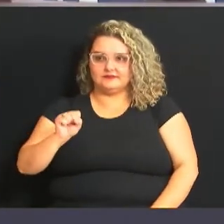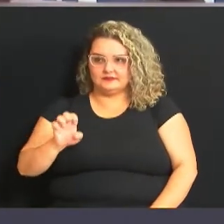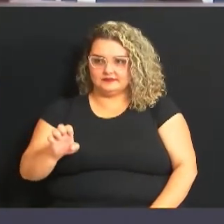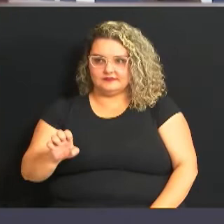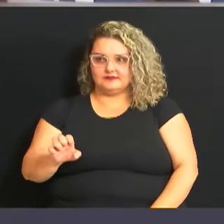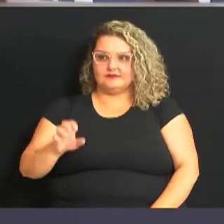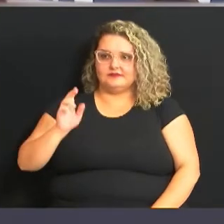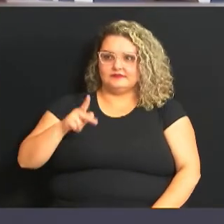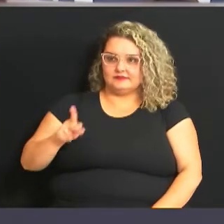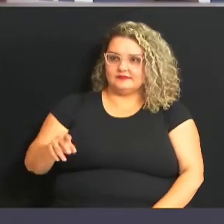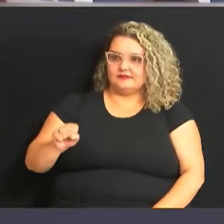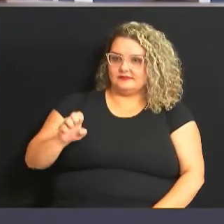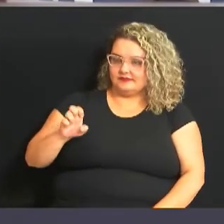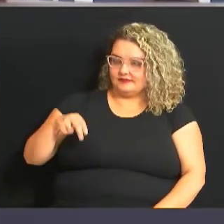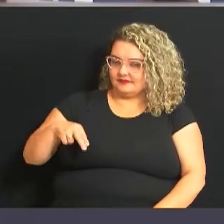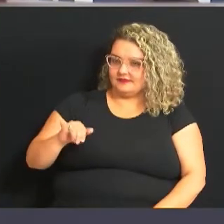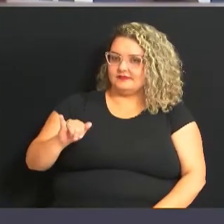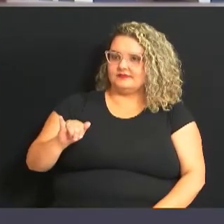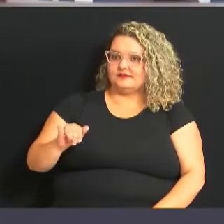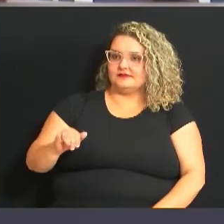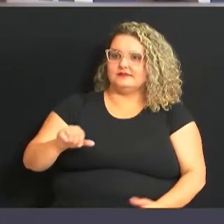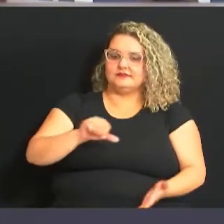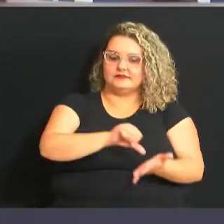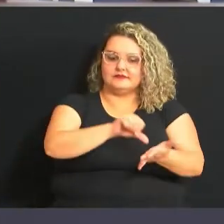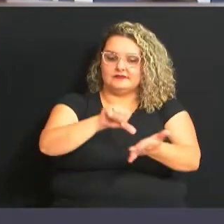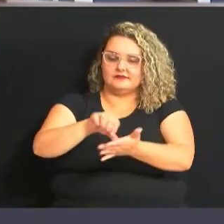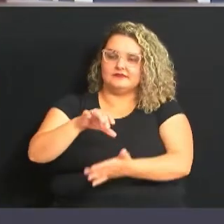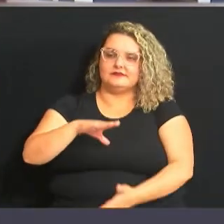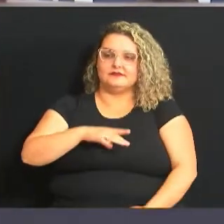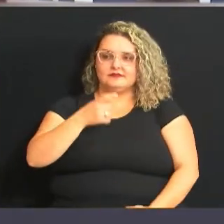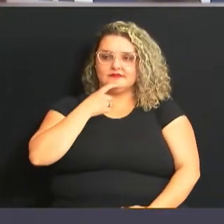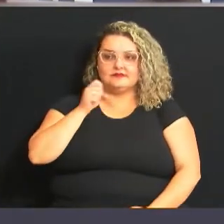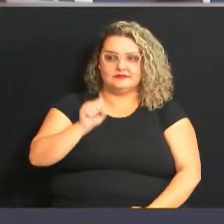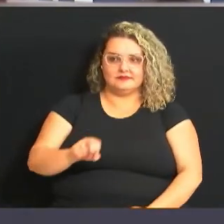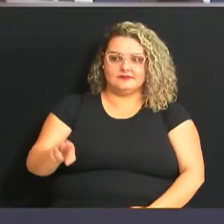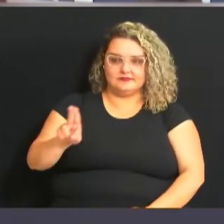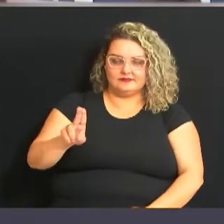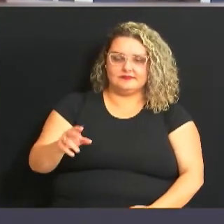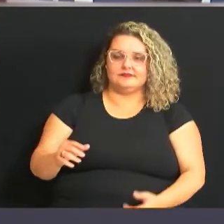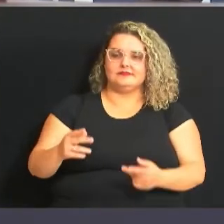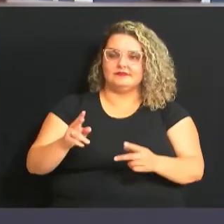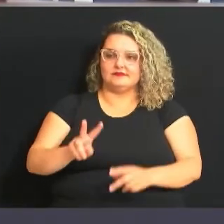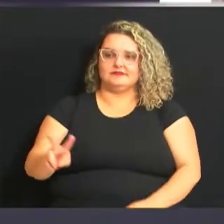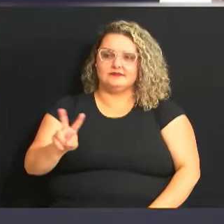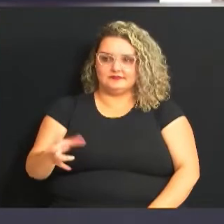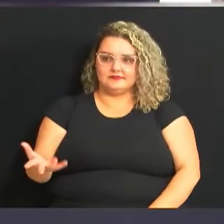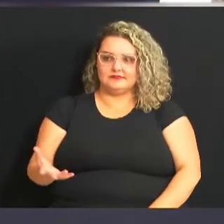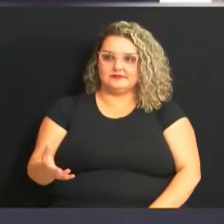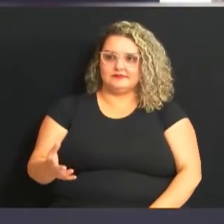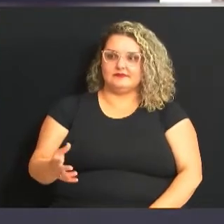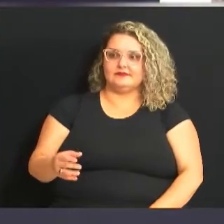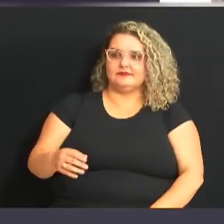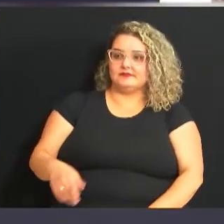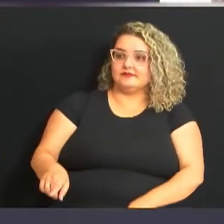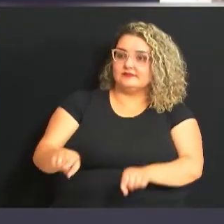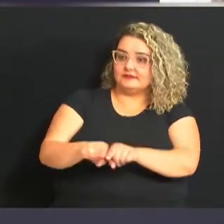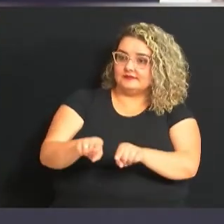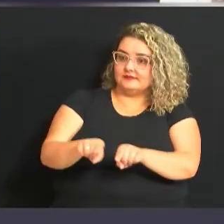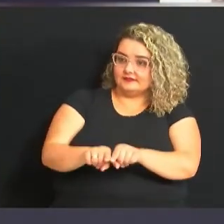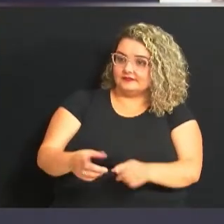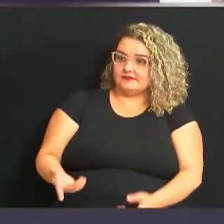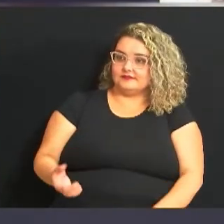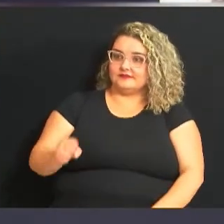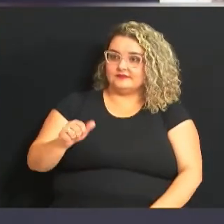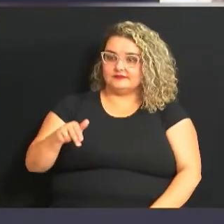desses medicamentos aqui no Centro de Referência, se existe uma data para o restabelecimento do abastecimento, se